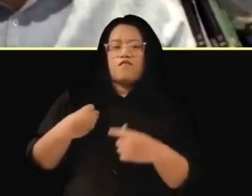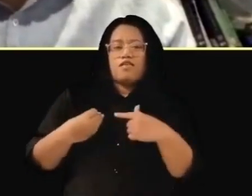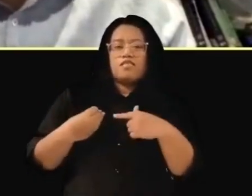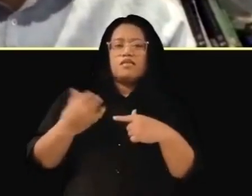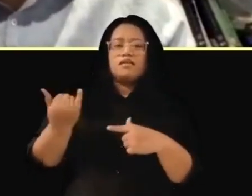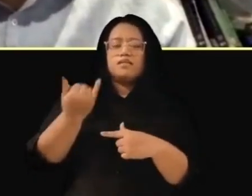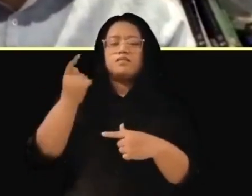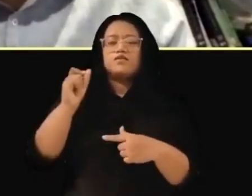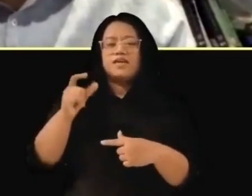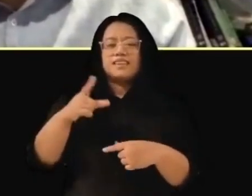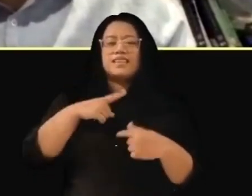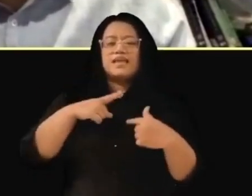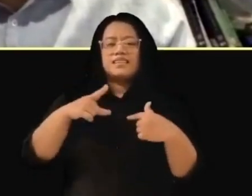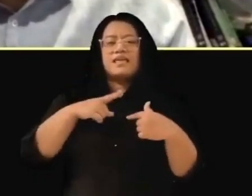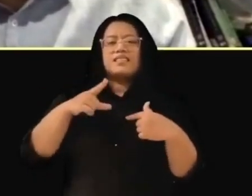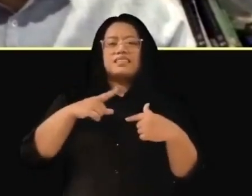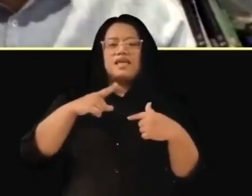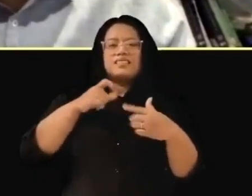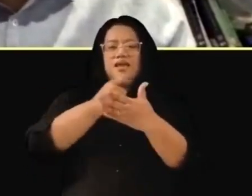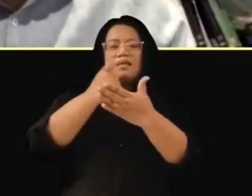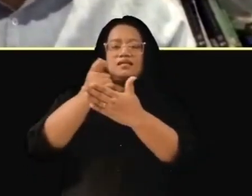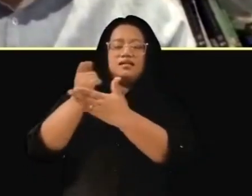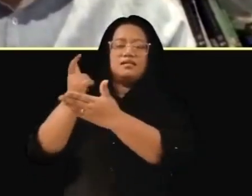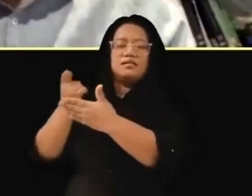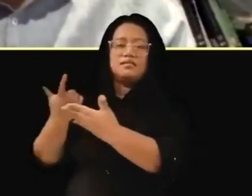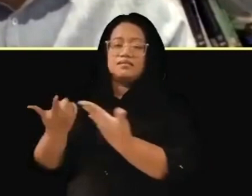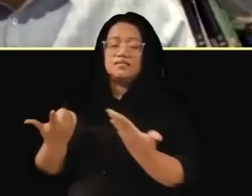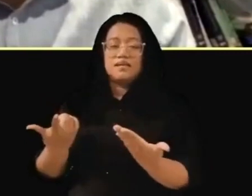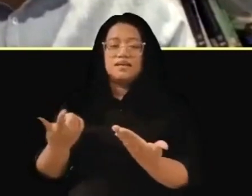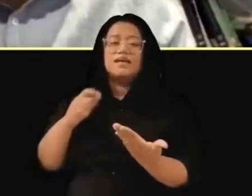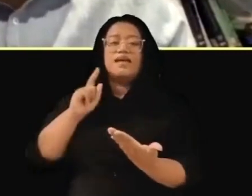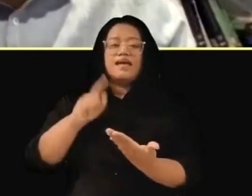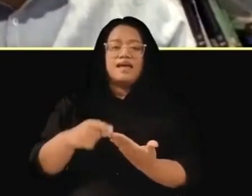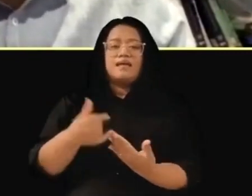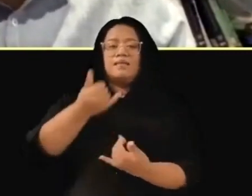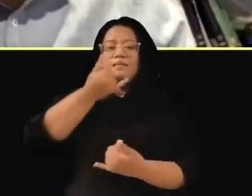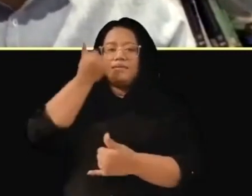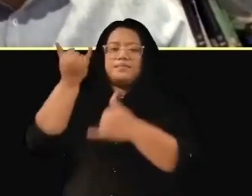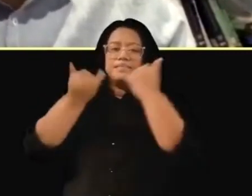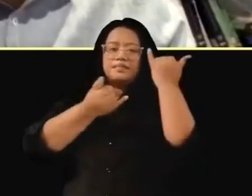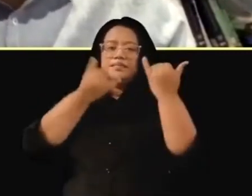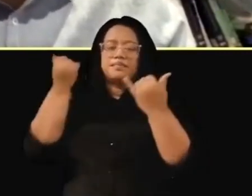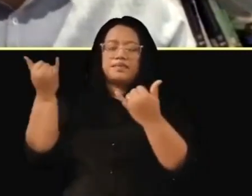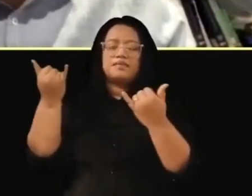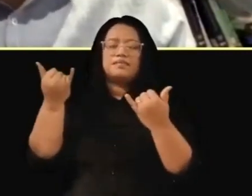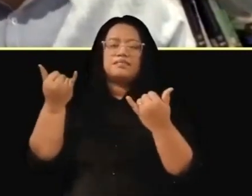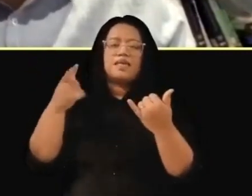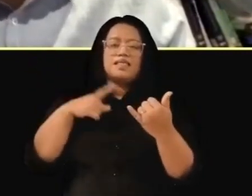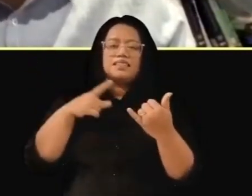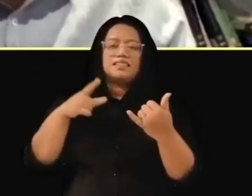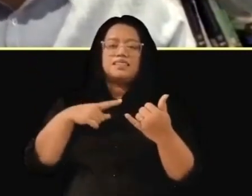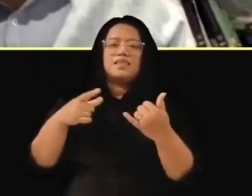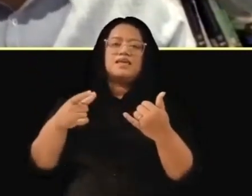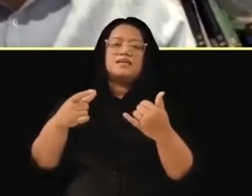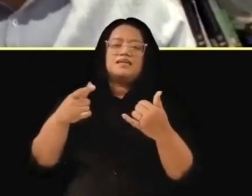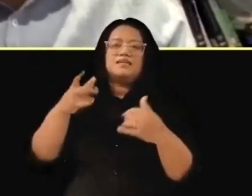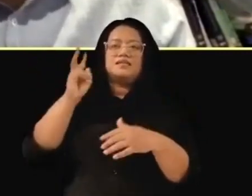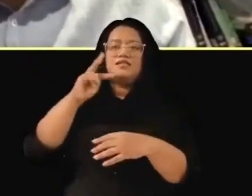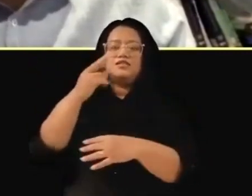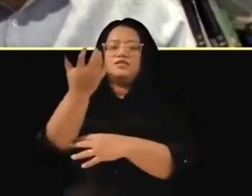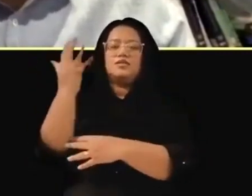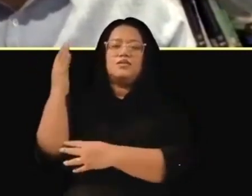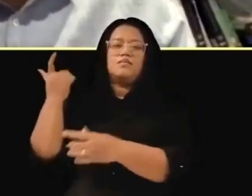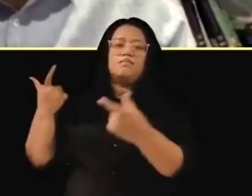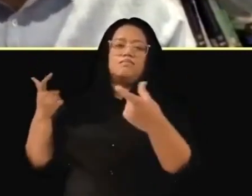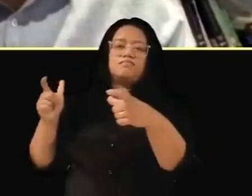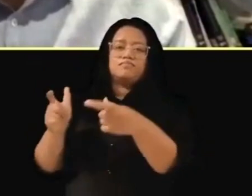ter. E o ter, esse consumismo, está levando a essa aguda devastação dos processos históricos que a natureza nos